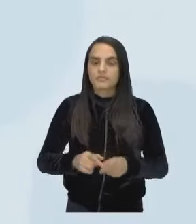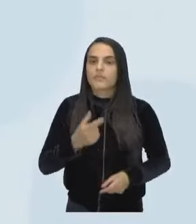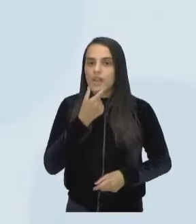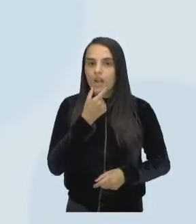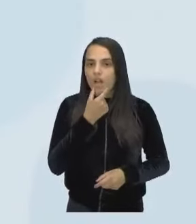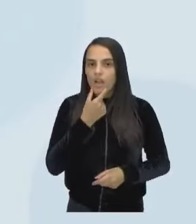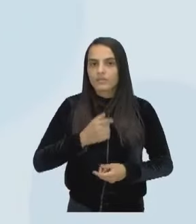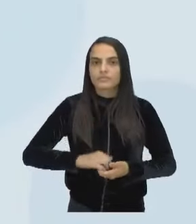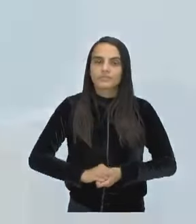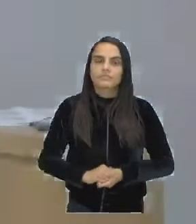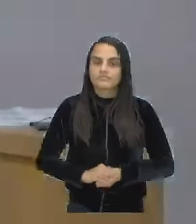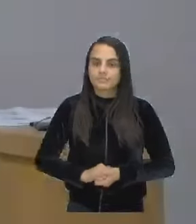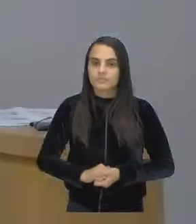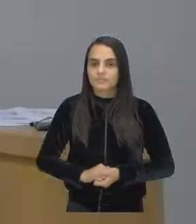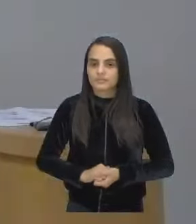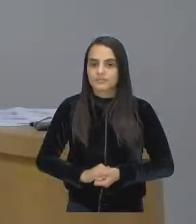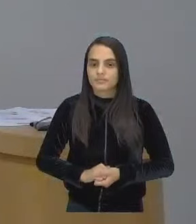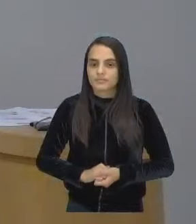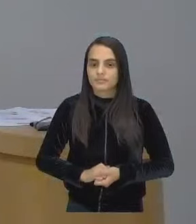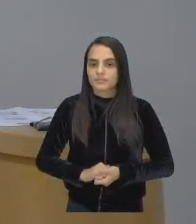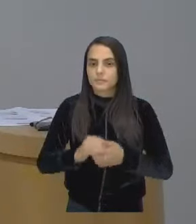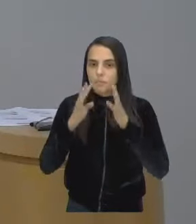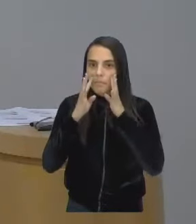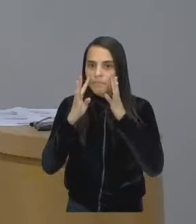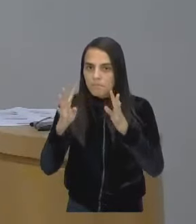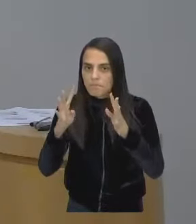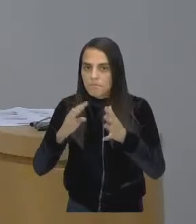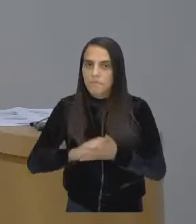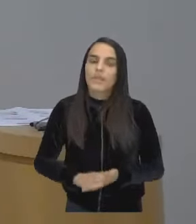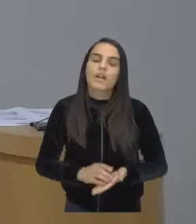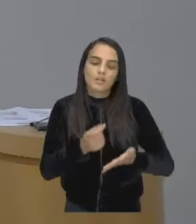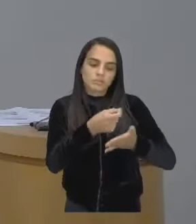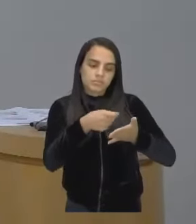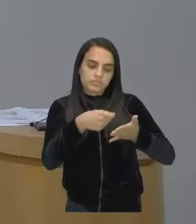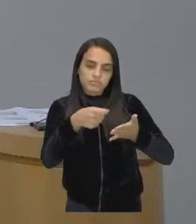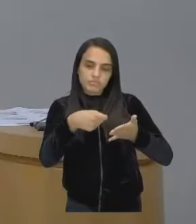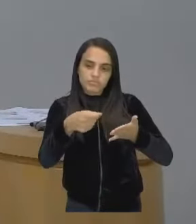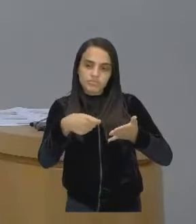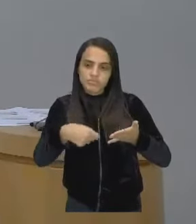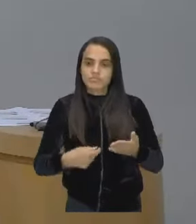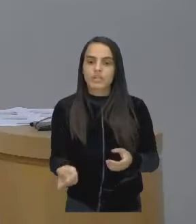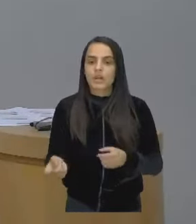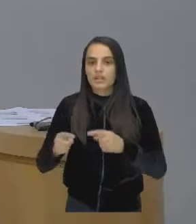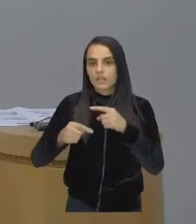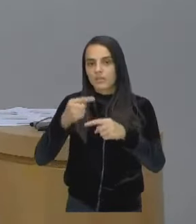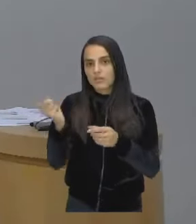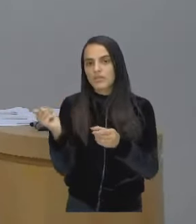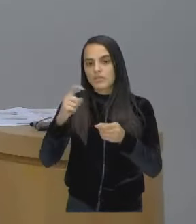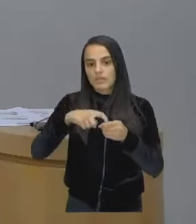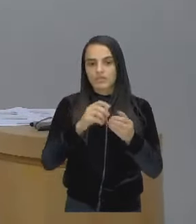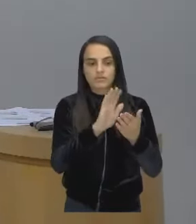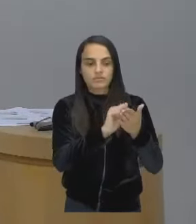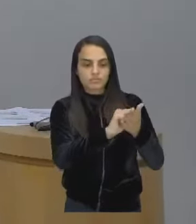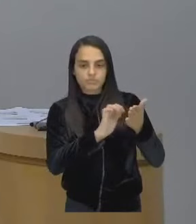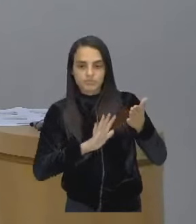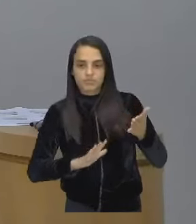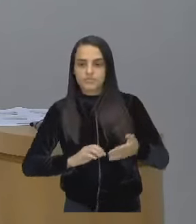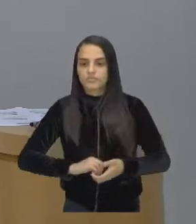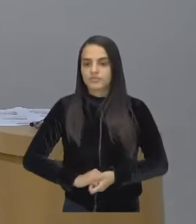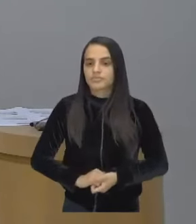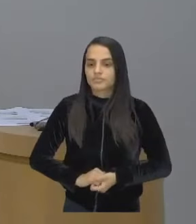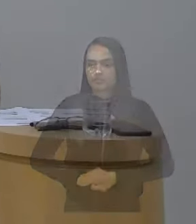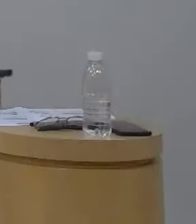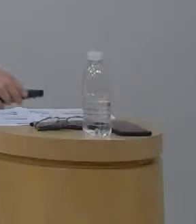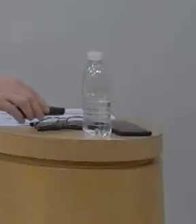Juarez. Então, vamos prestar atenção no que eles falam, tomem nota no caderno e depois a gente volta com a atividadezinha. Vamos lá? Video time!